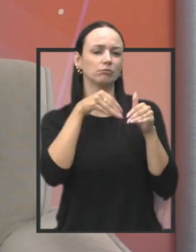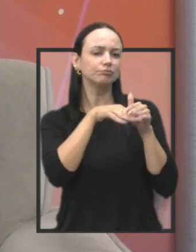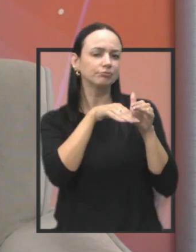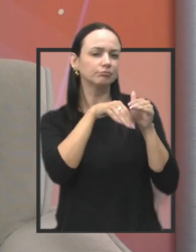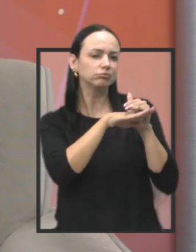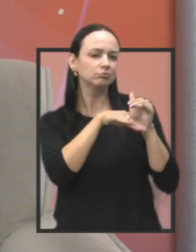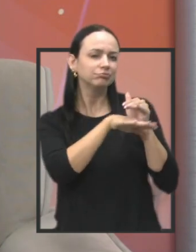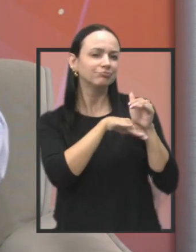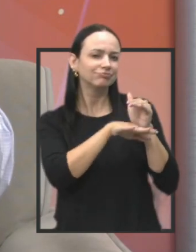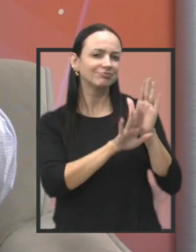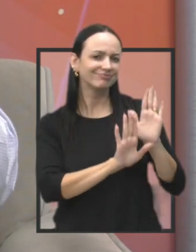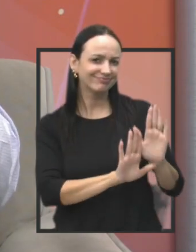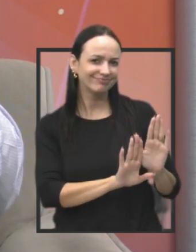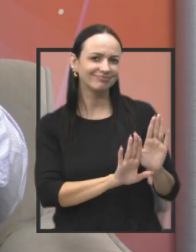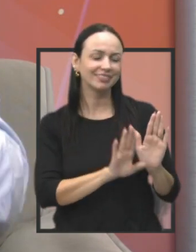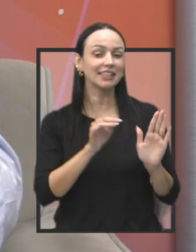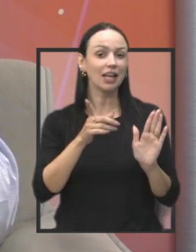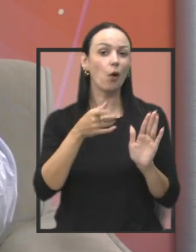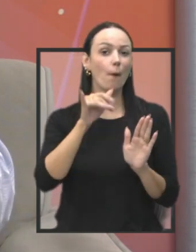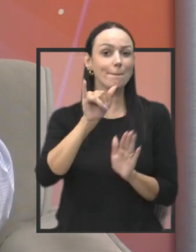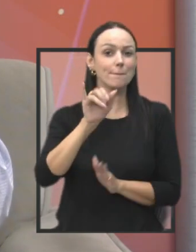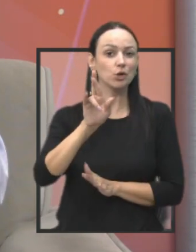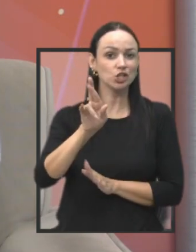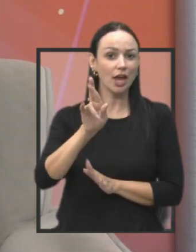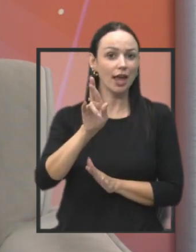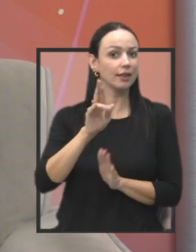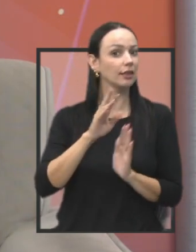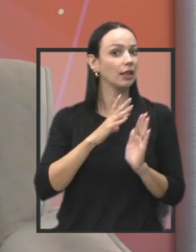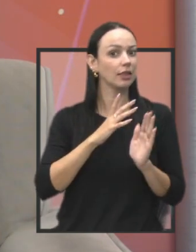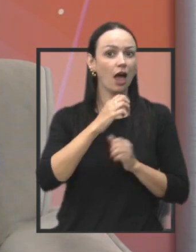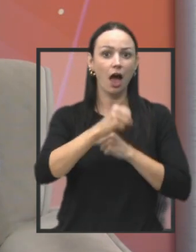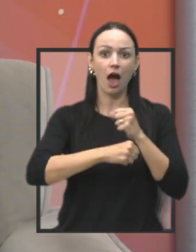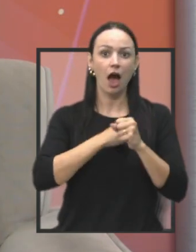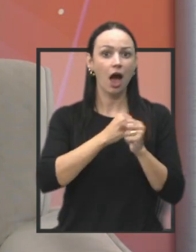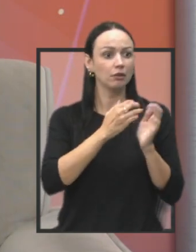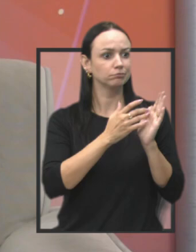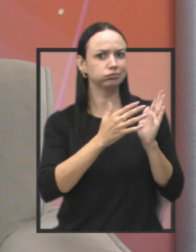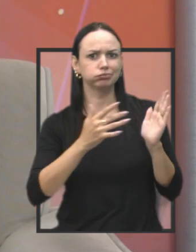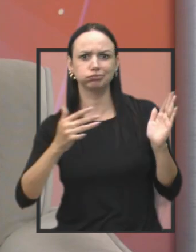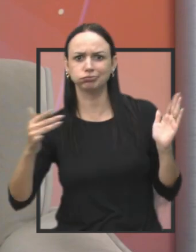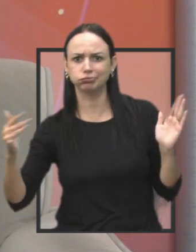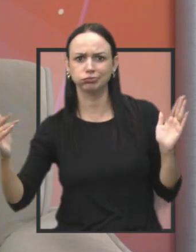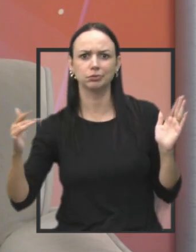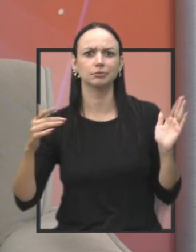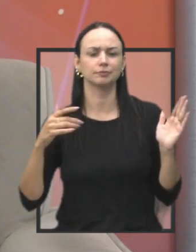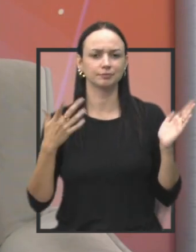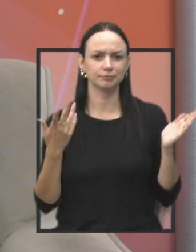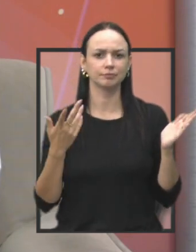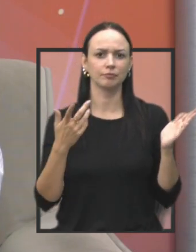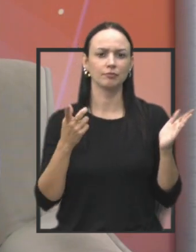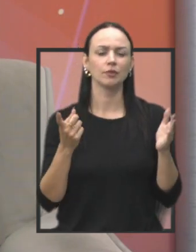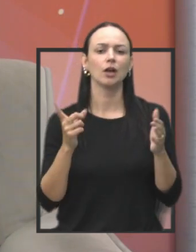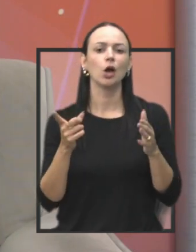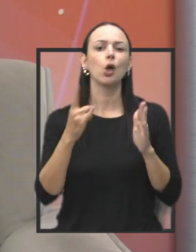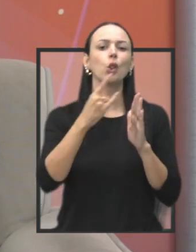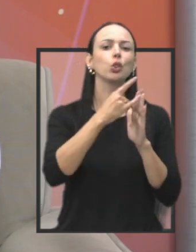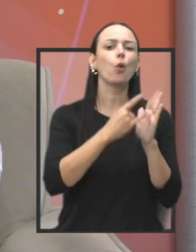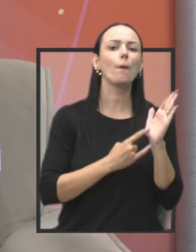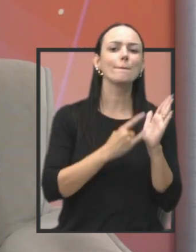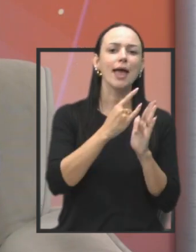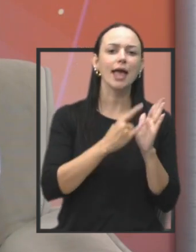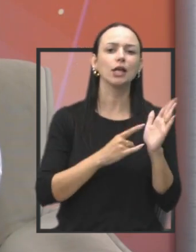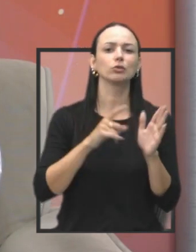ele ocorre durante todo o ano, certo? Então, os principais documentos, voltando à sua pergunta, o que acontece? Os